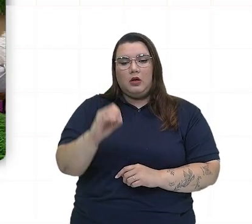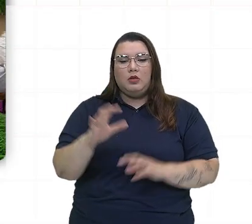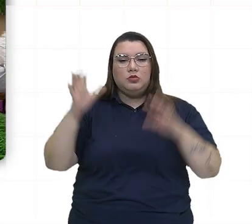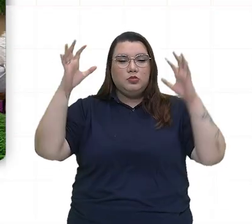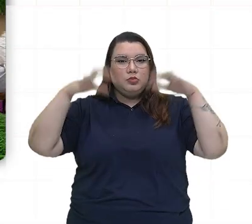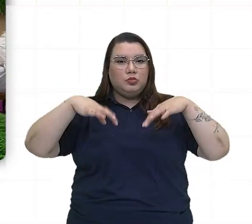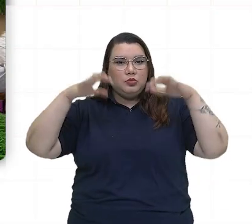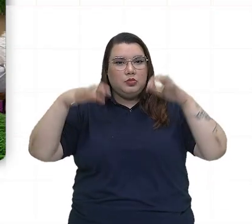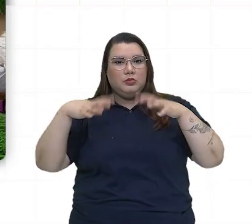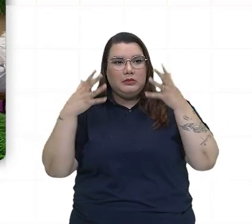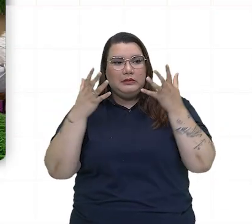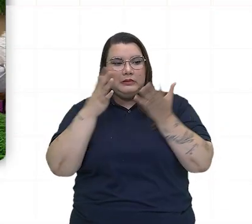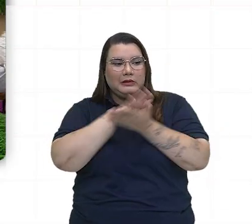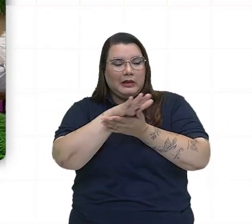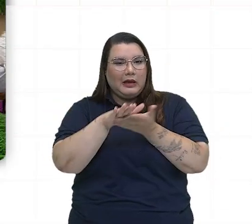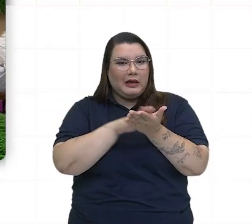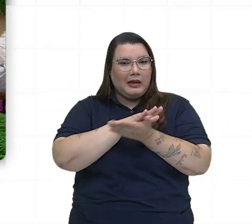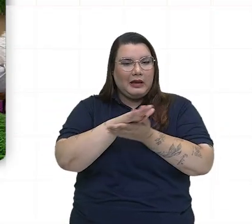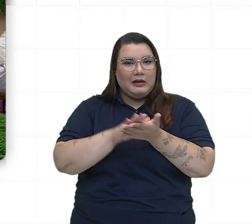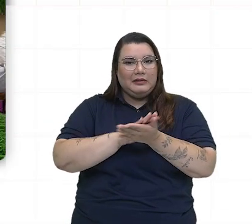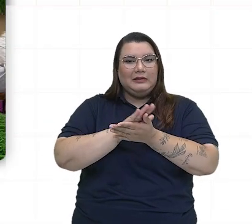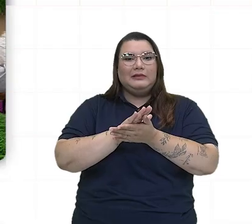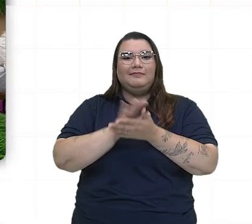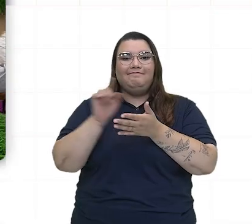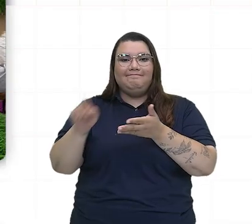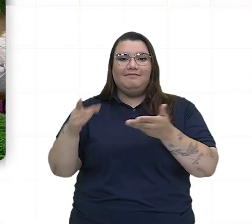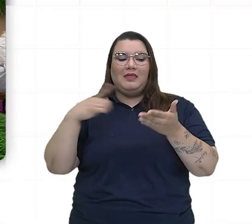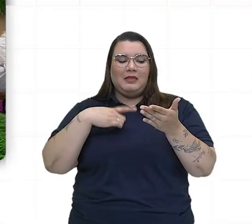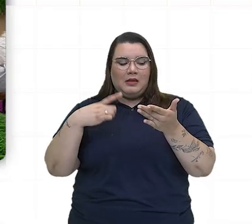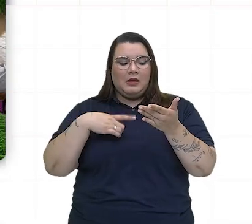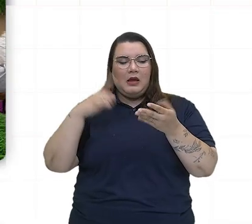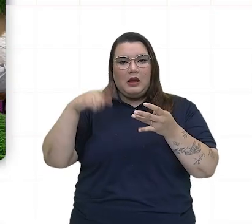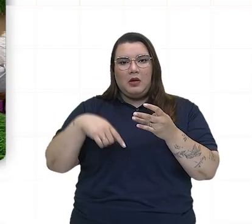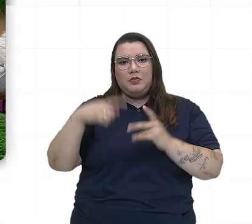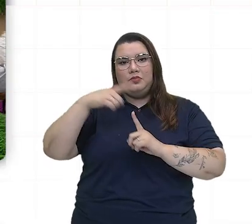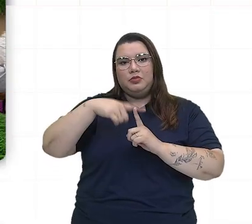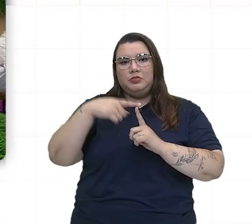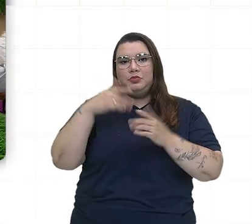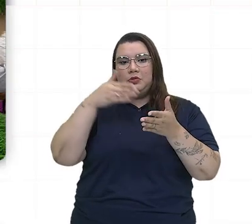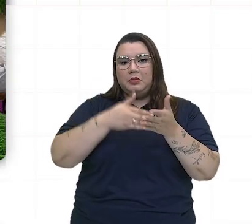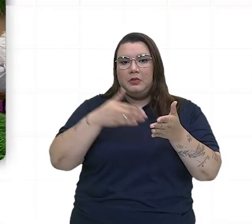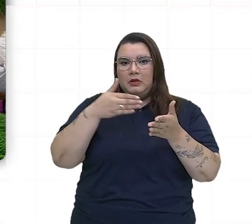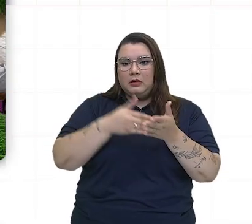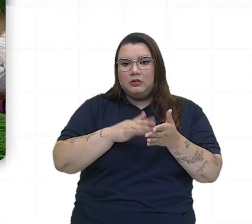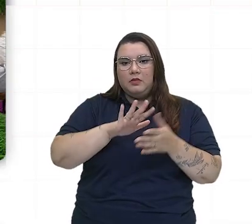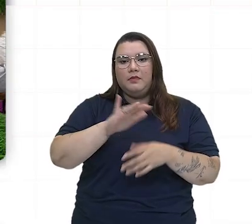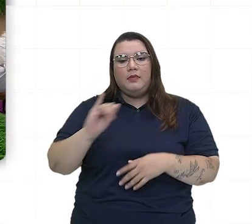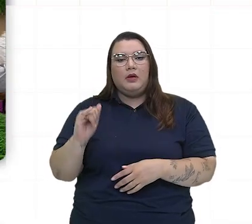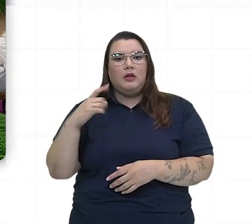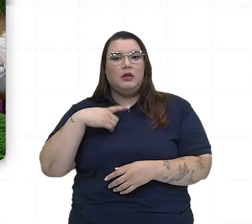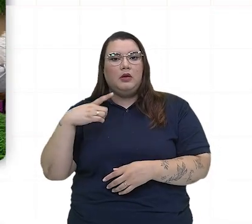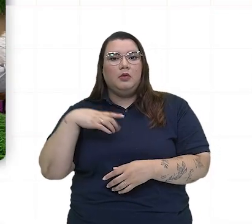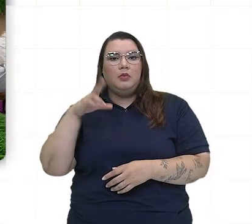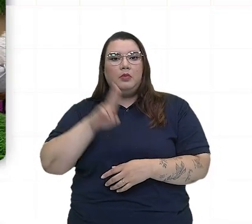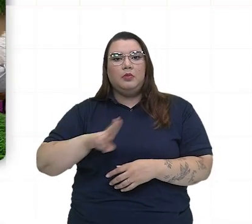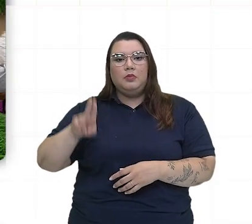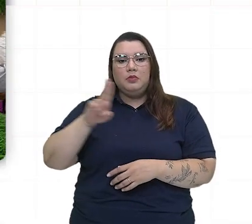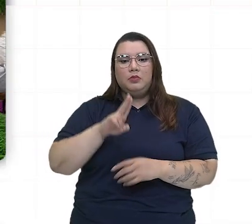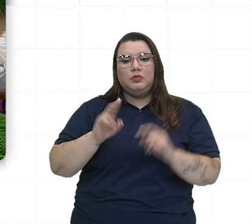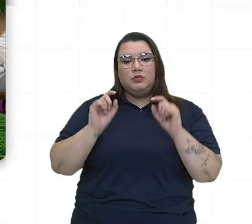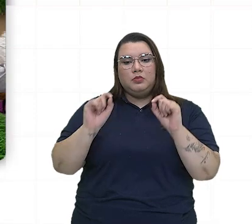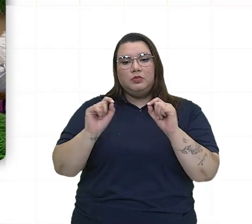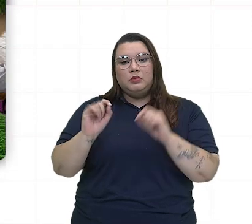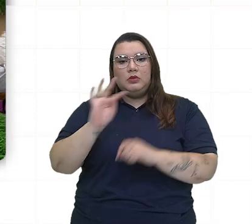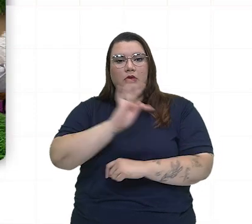de chuva ela é um fator limitante no uso do solo, vai exigir ali o uso